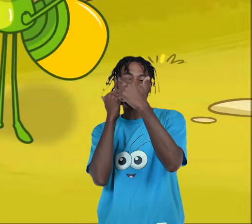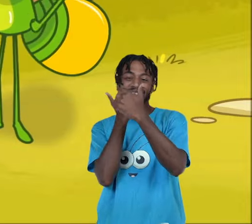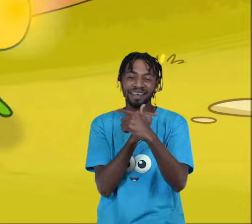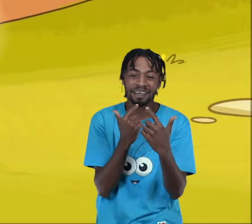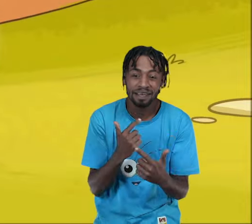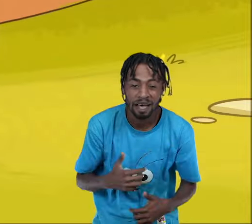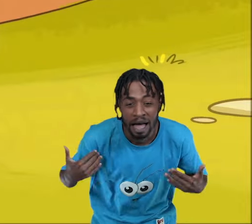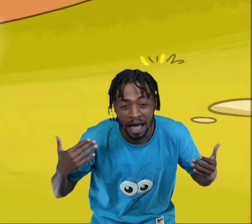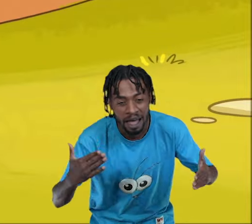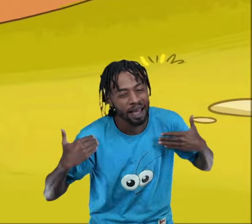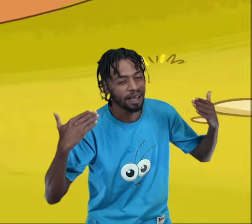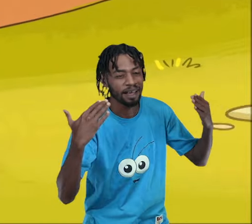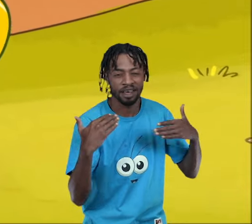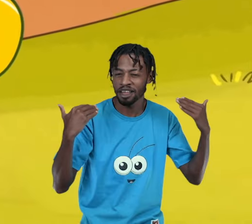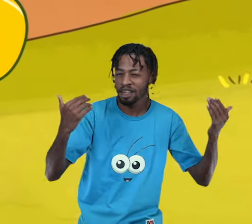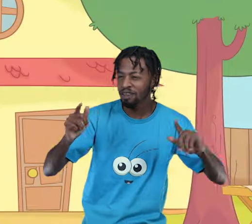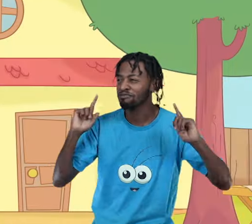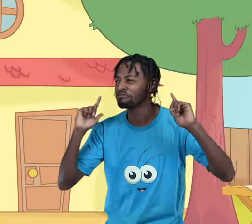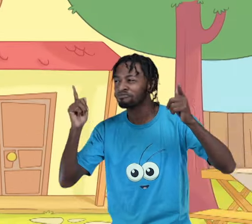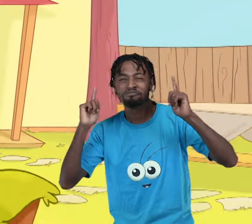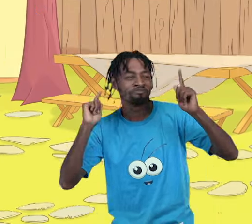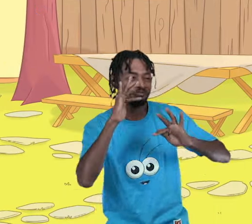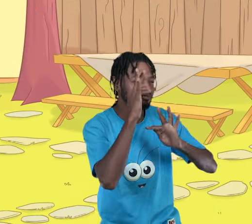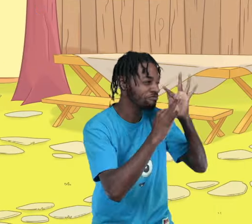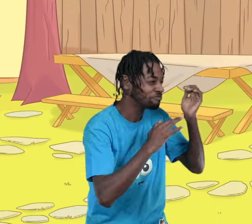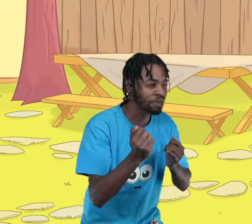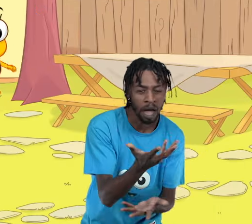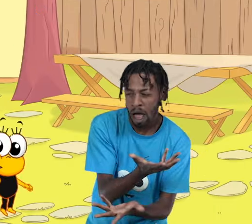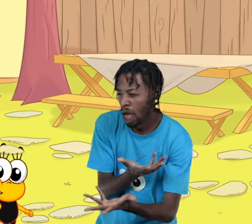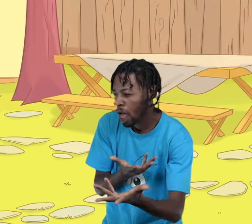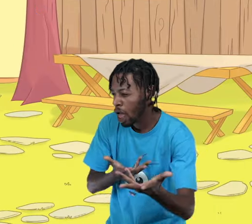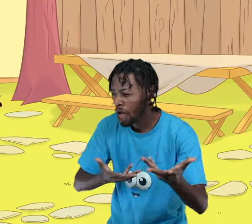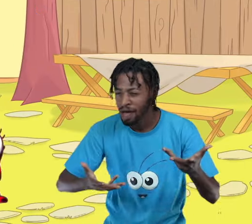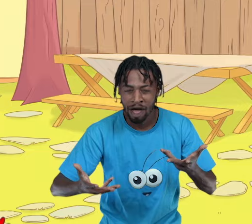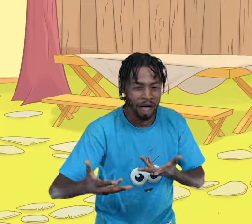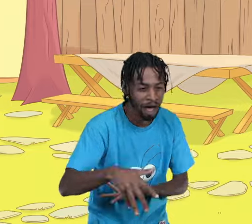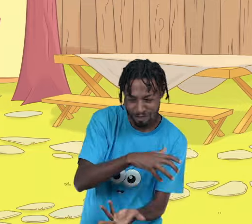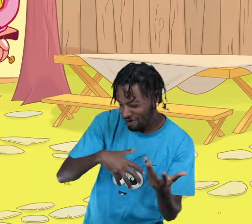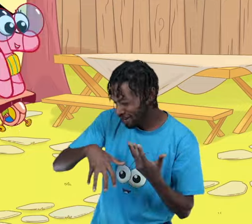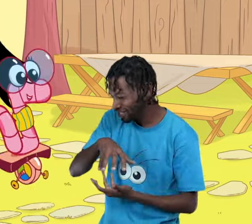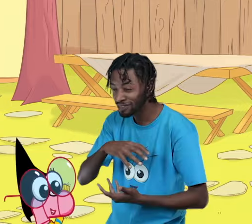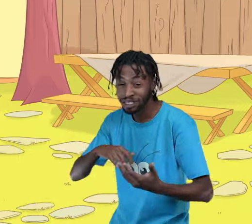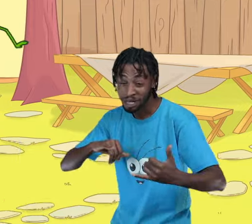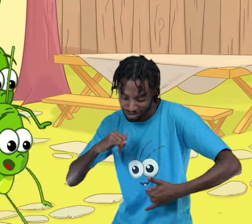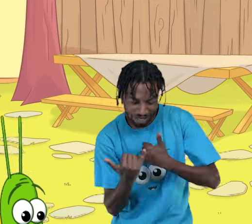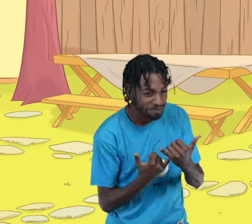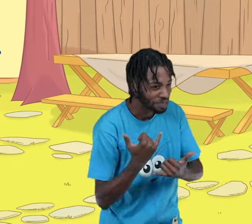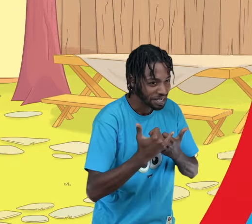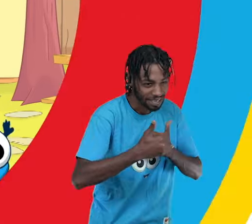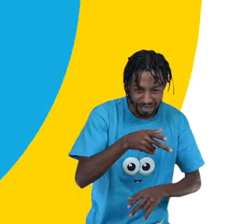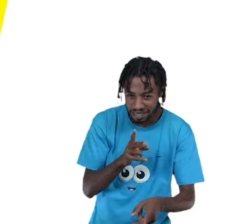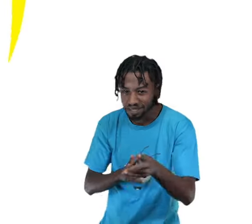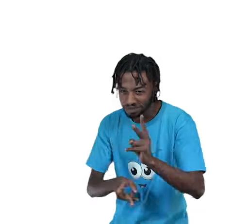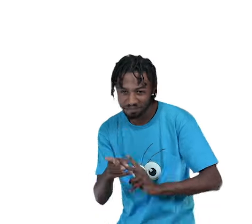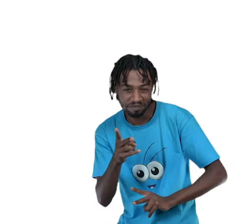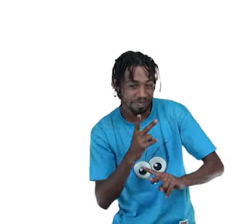alegria. Tantas aventuras pelo nosso jardim. Vai ser uma diversão